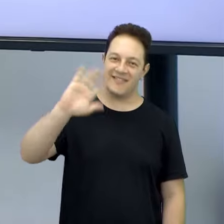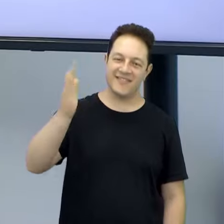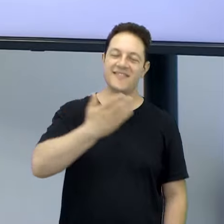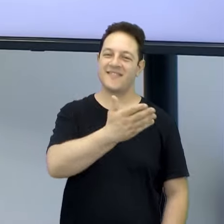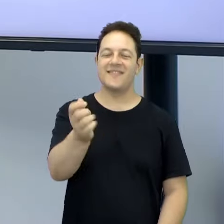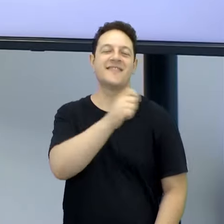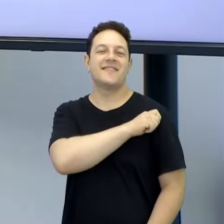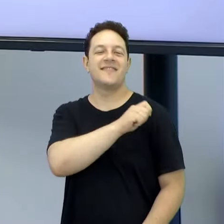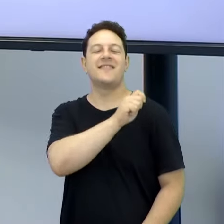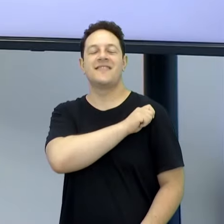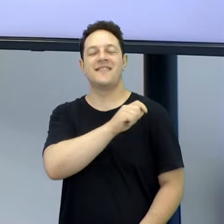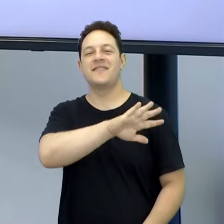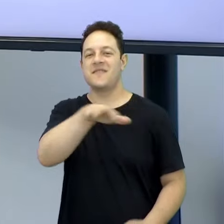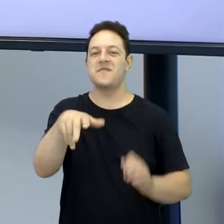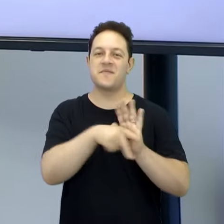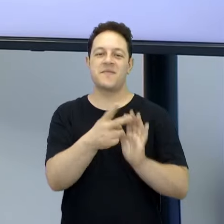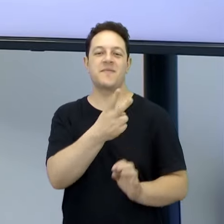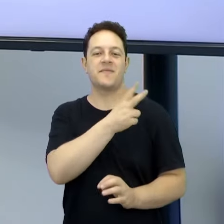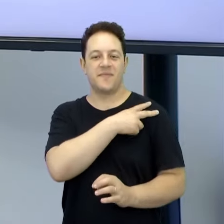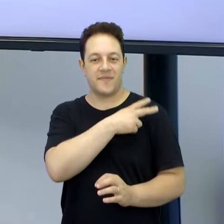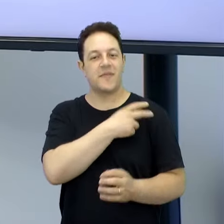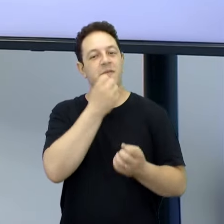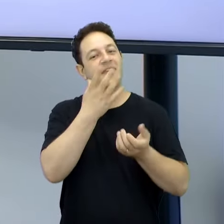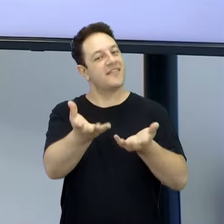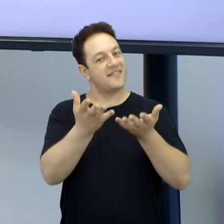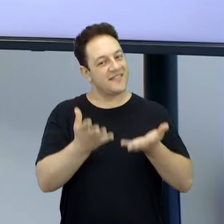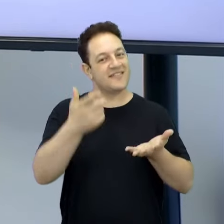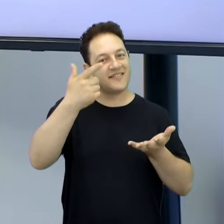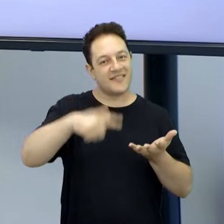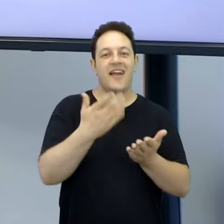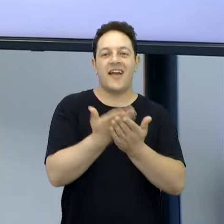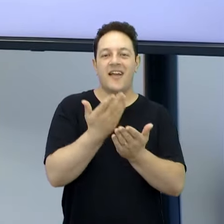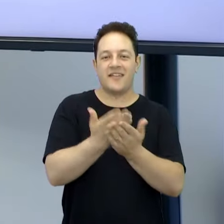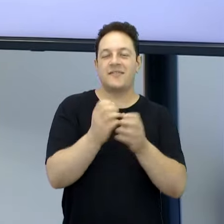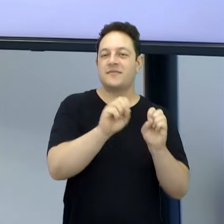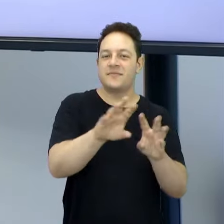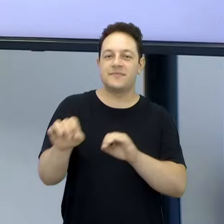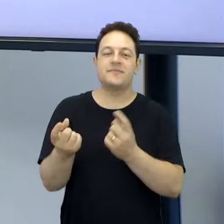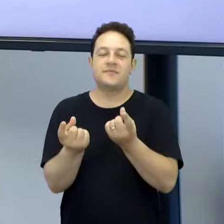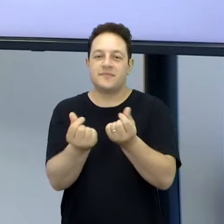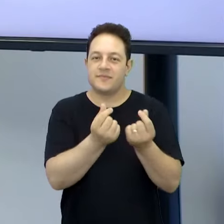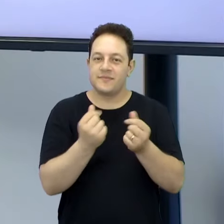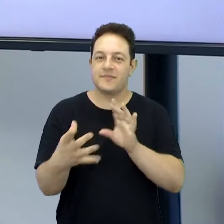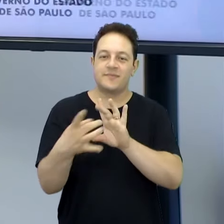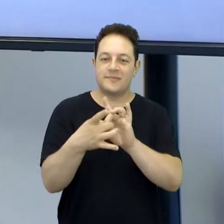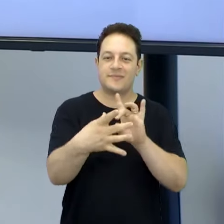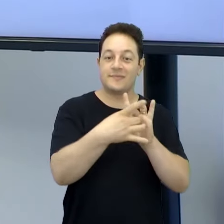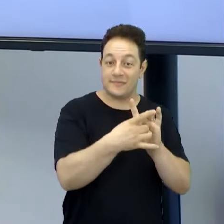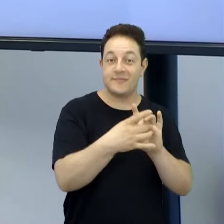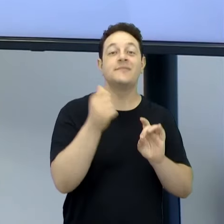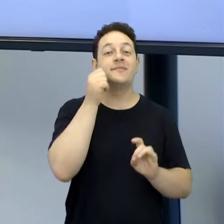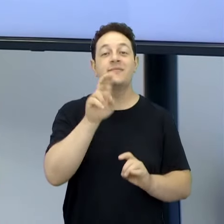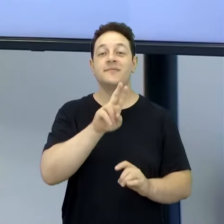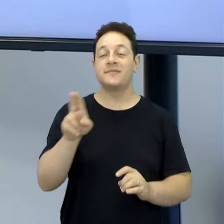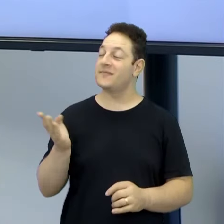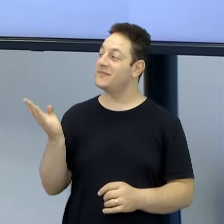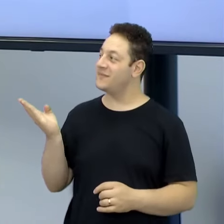estudantes da segunda série, sejam bem-vindos aí a mais uma aula da Educação Financeira em Conexão. Meu nome é